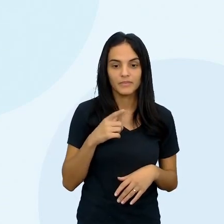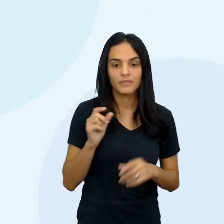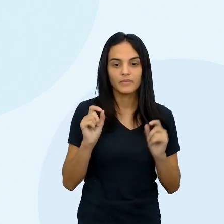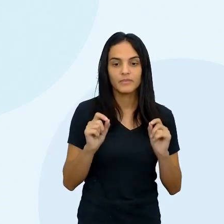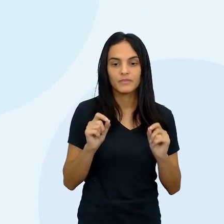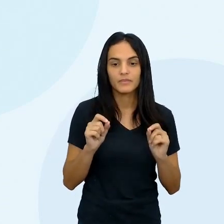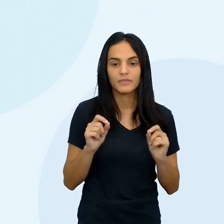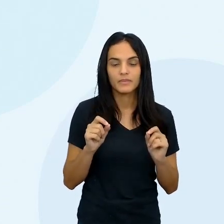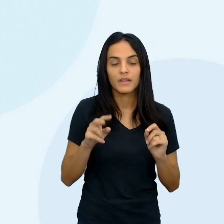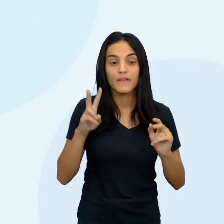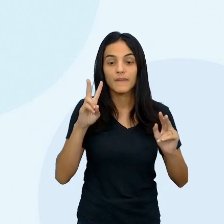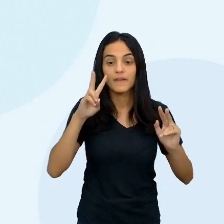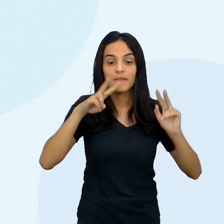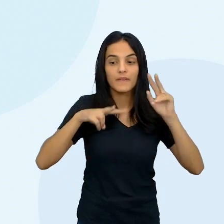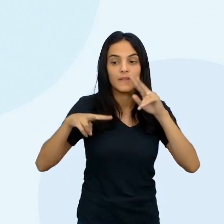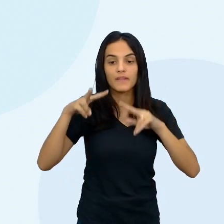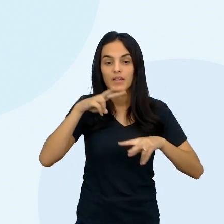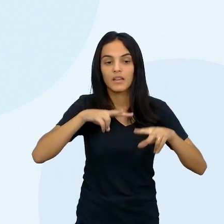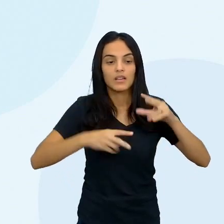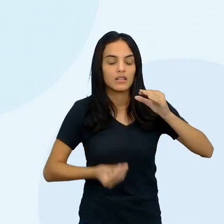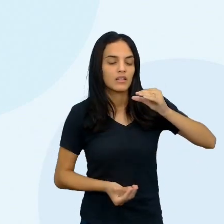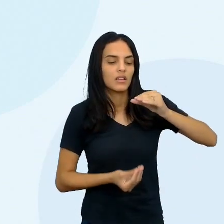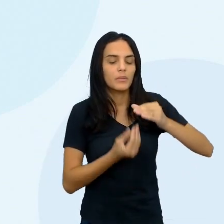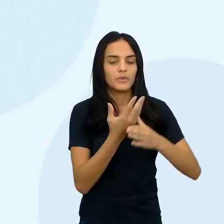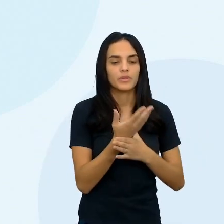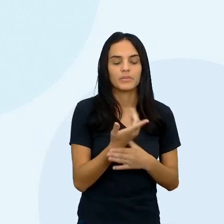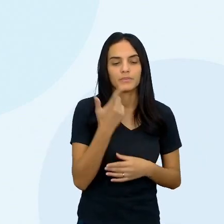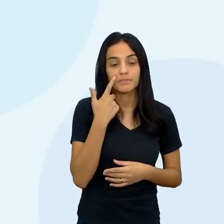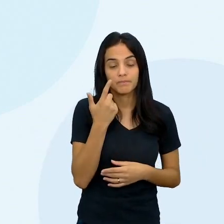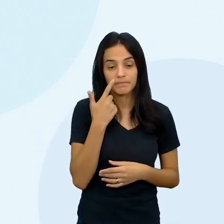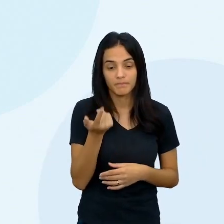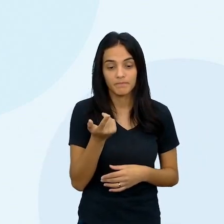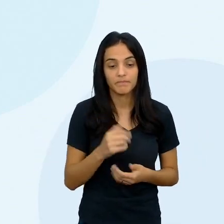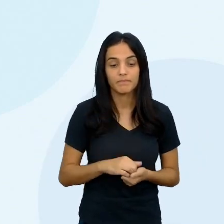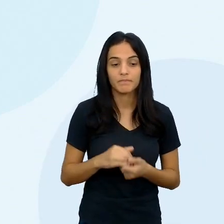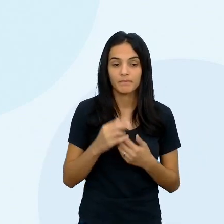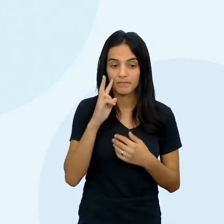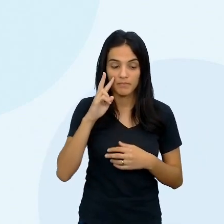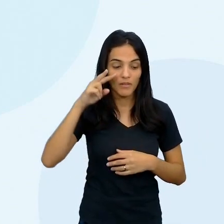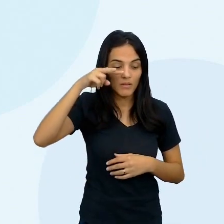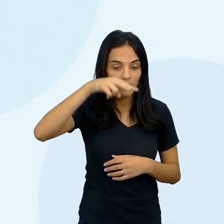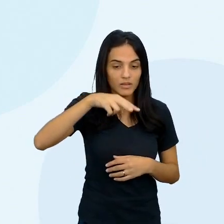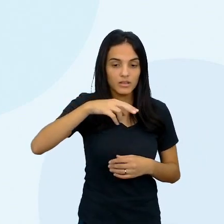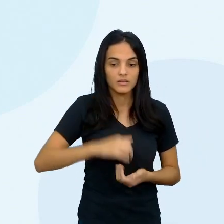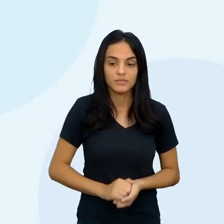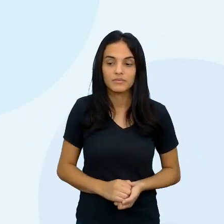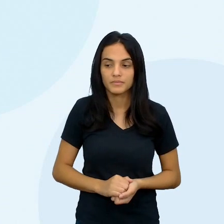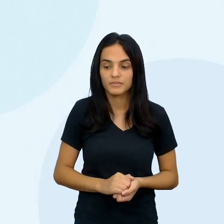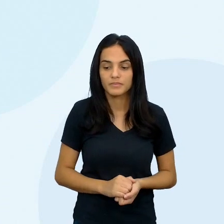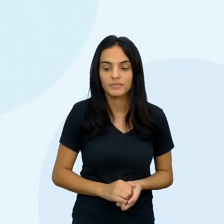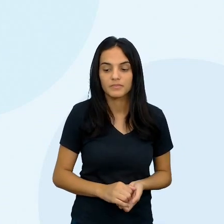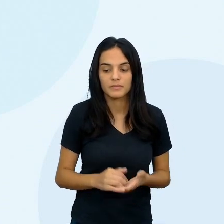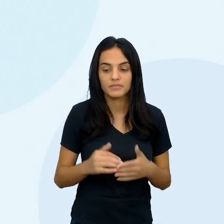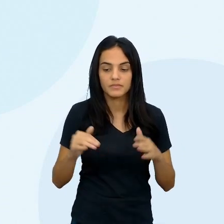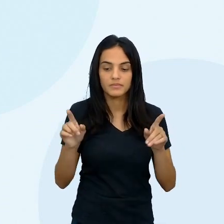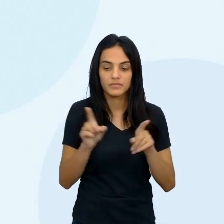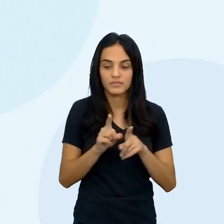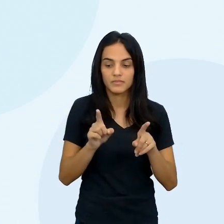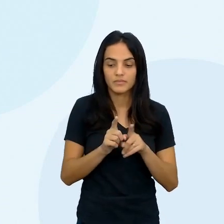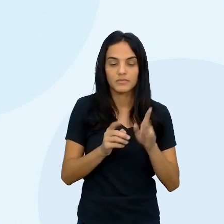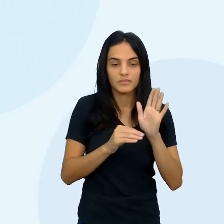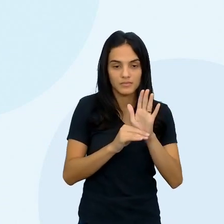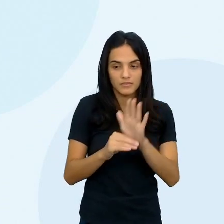para visualizar uma construção de uma vista superior, sem, né, a cobertura, que